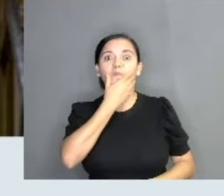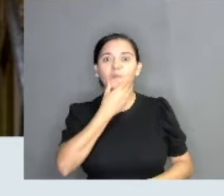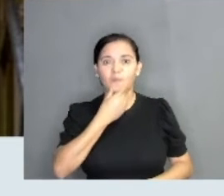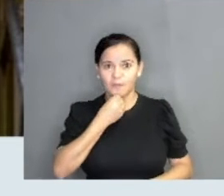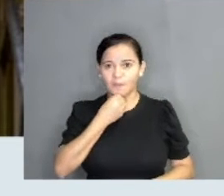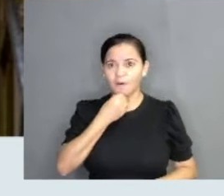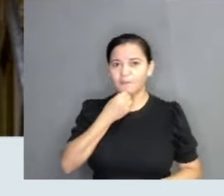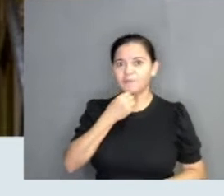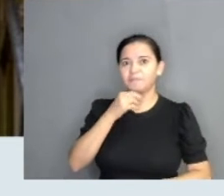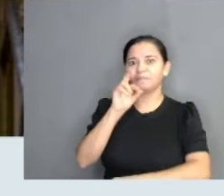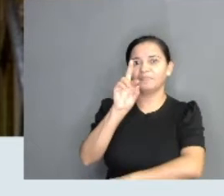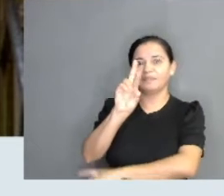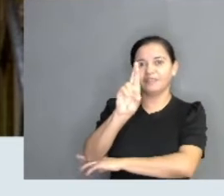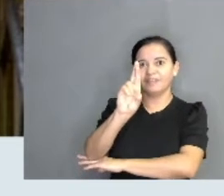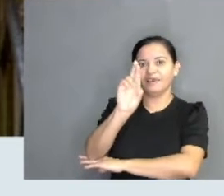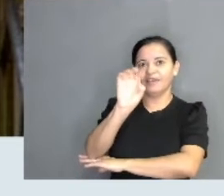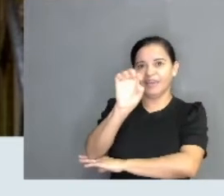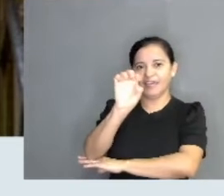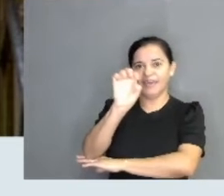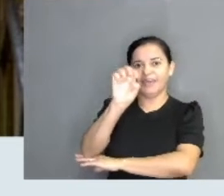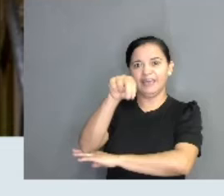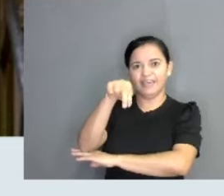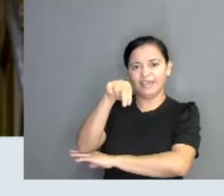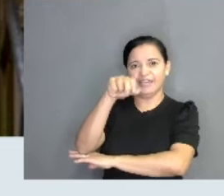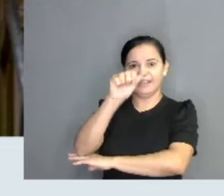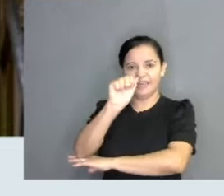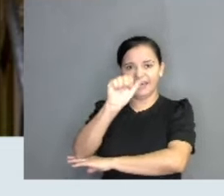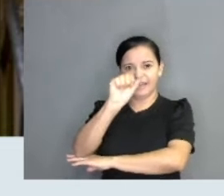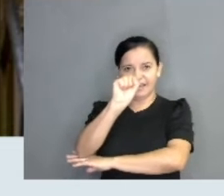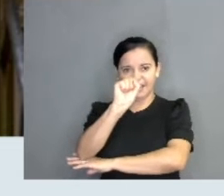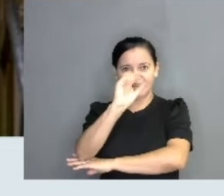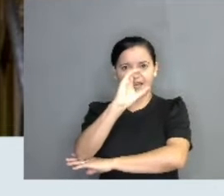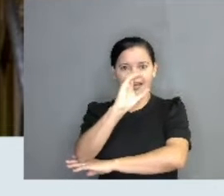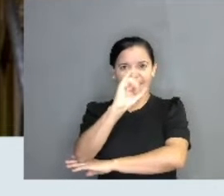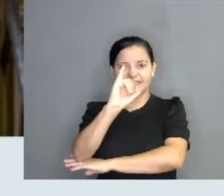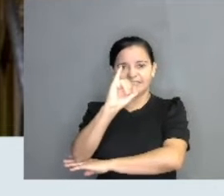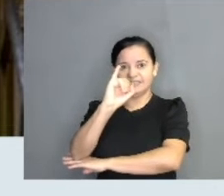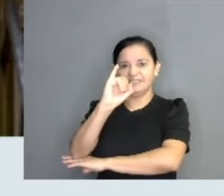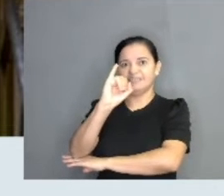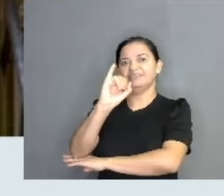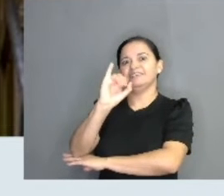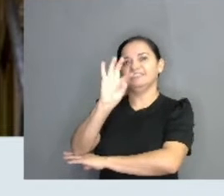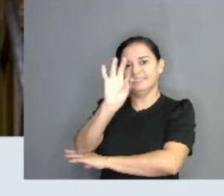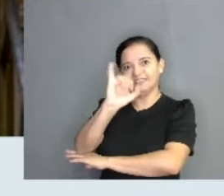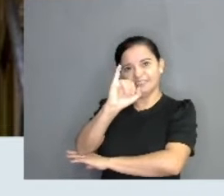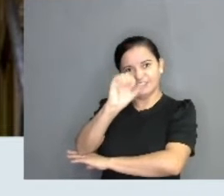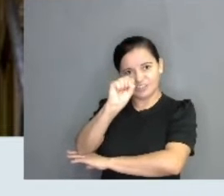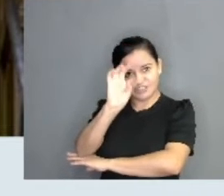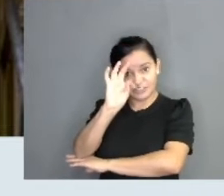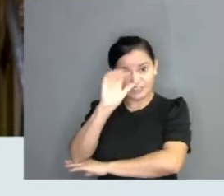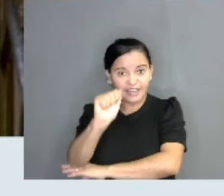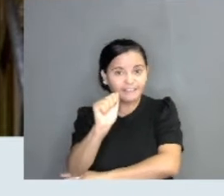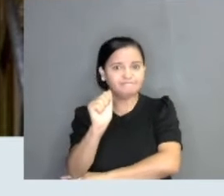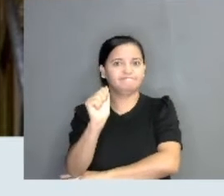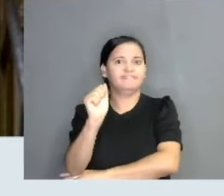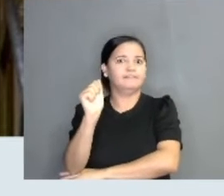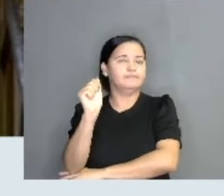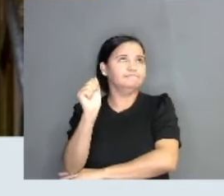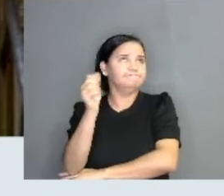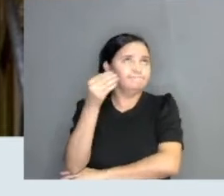os ideais da mitologia greco-romana, né? Tentava resgatar os